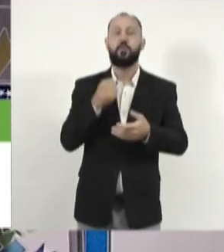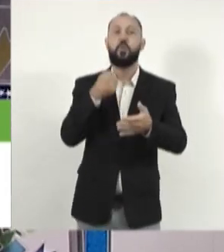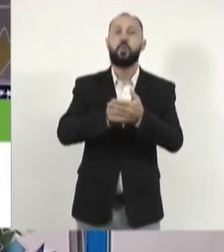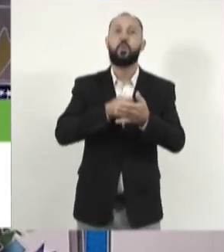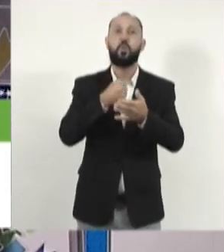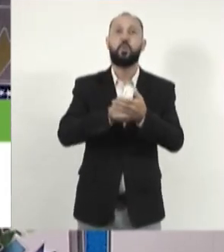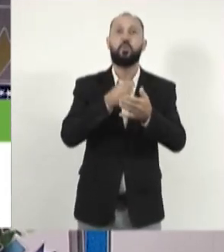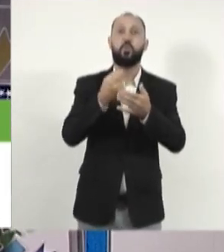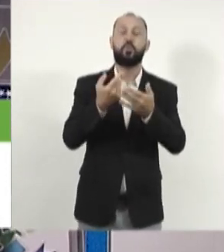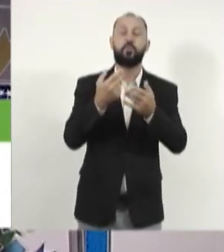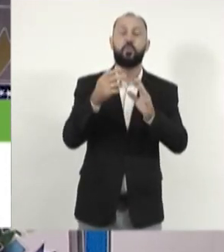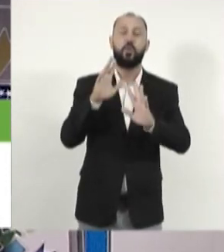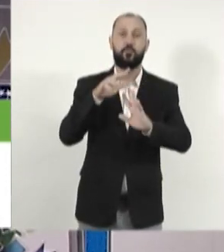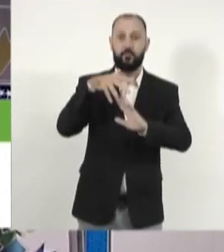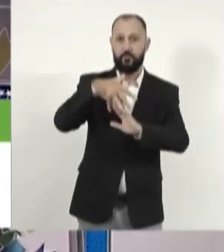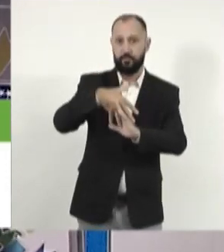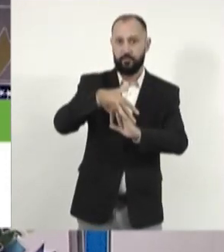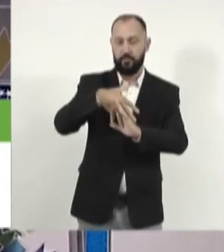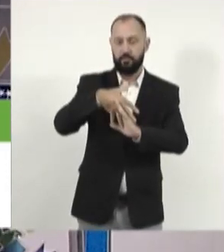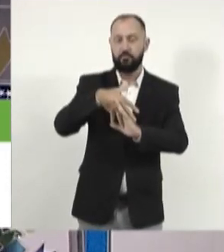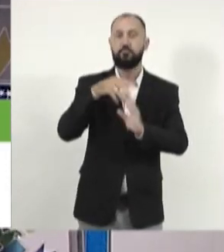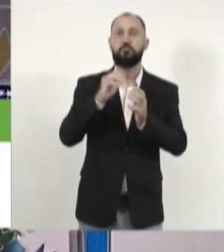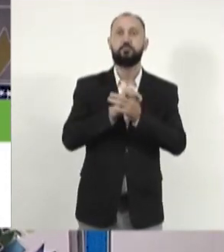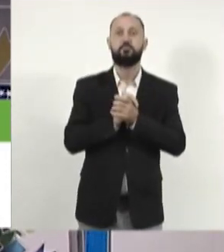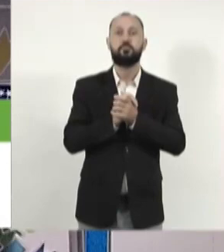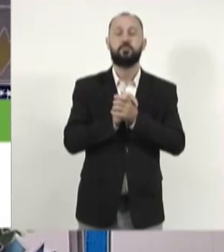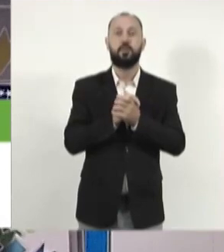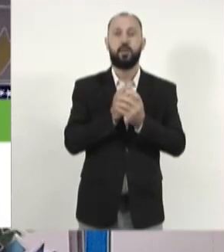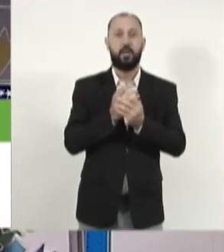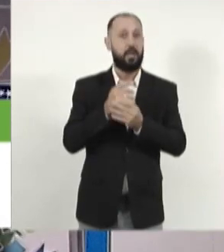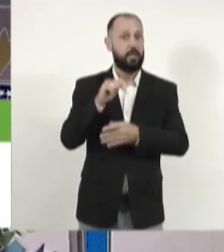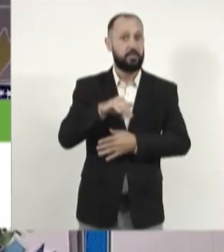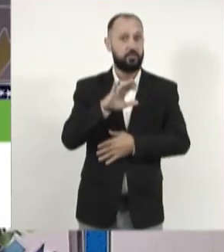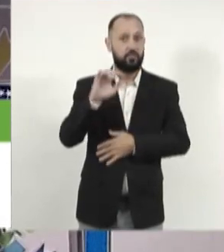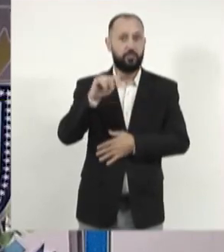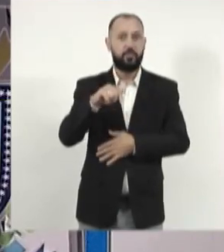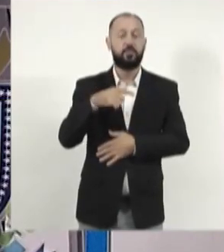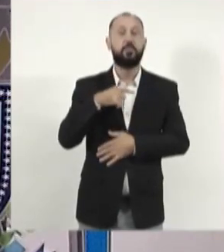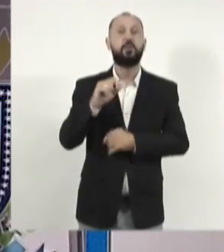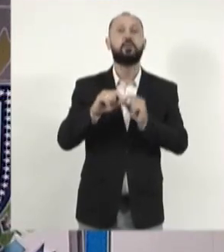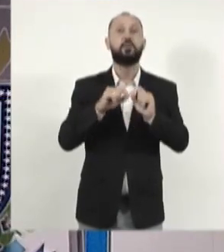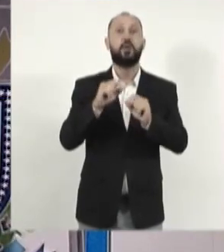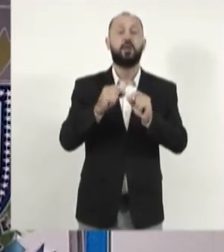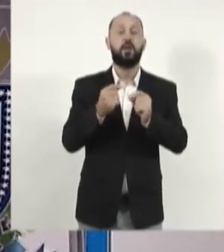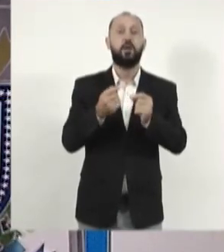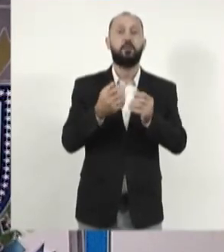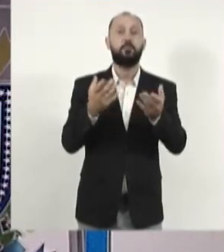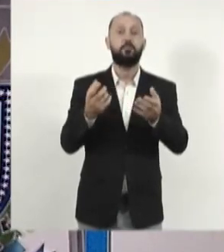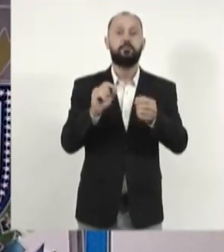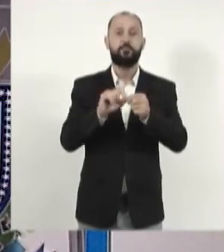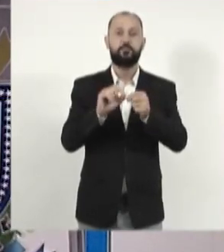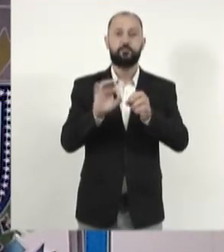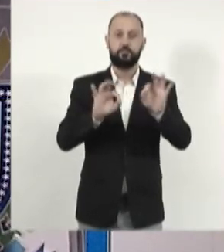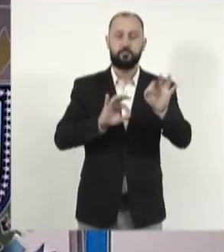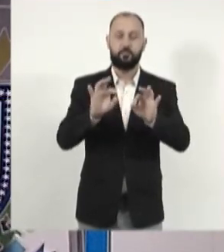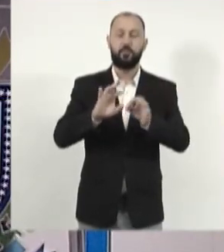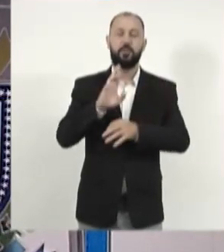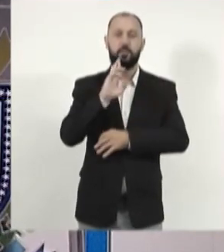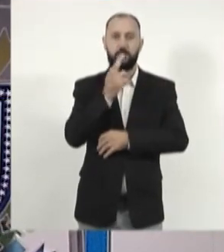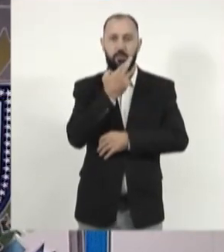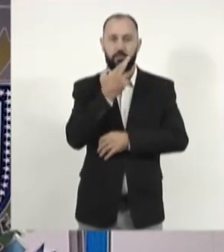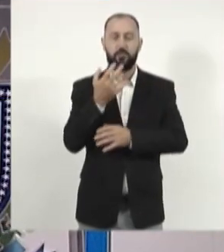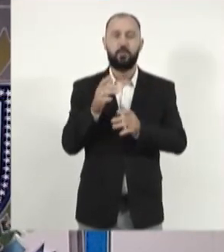a Universidade Estadual de Mato Grosso do Sul, em específico a unidade aqui de Campo Grande, para que ela forneça restaurantes e